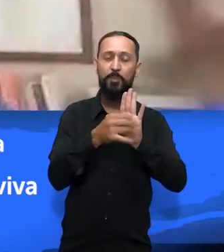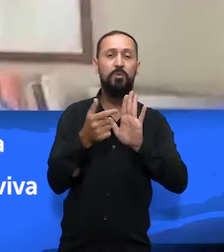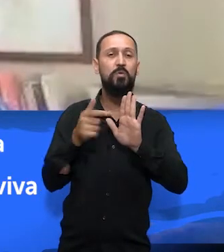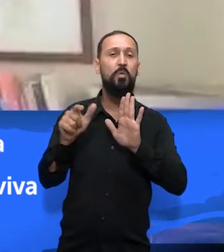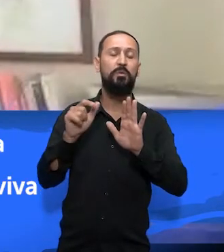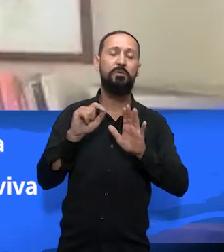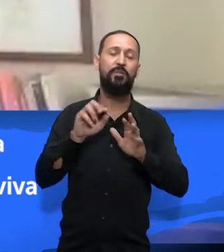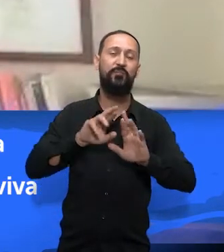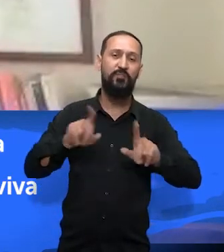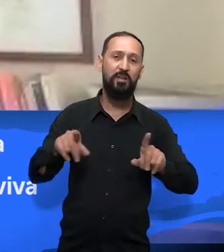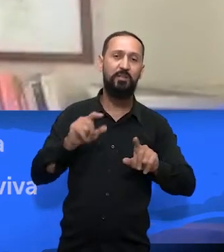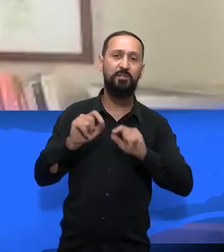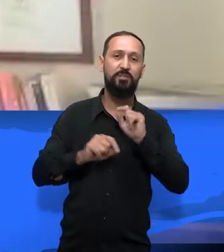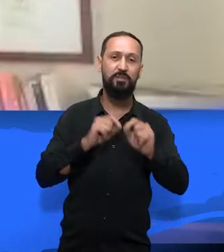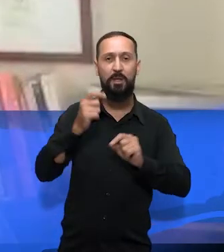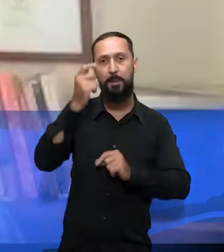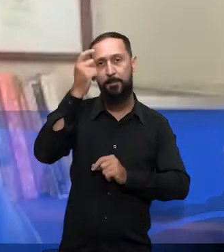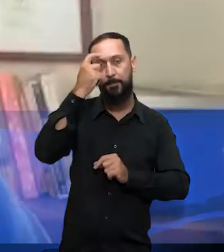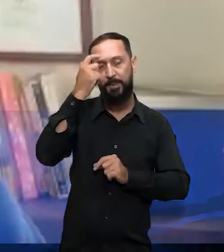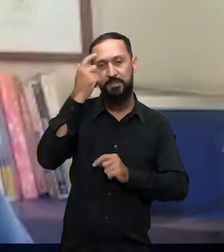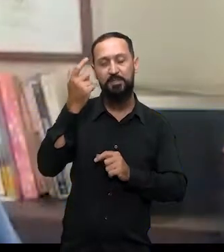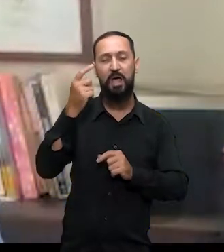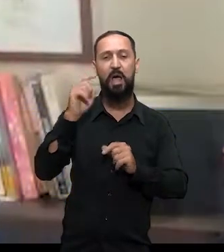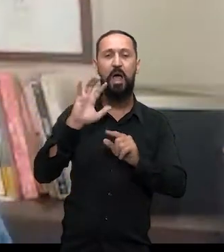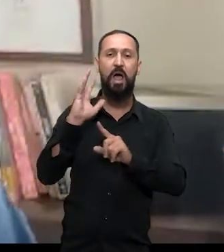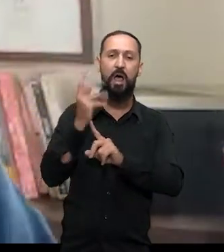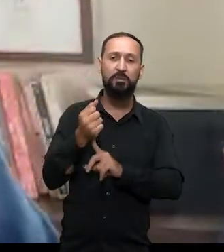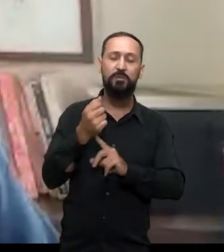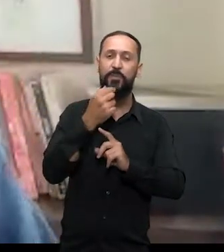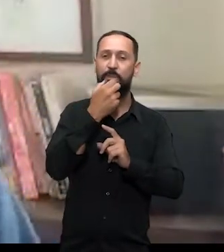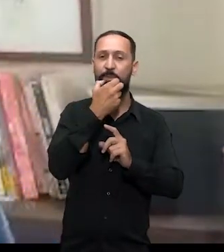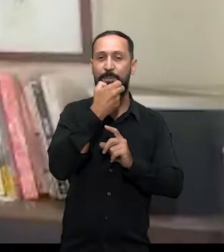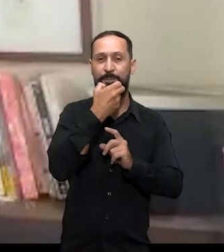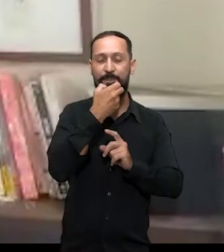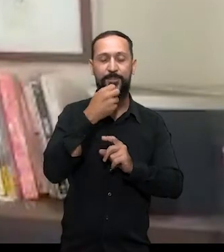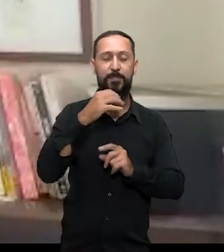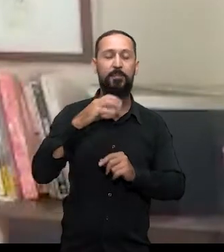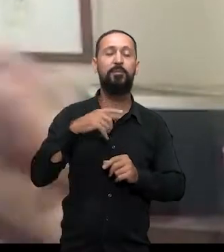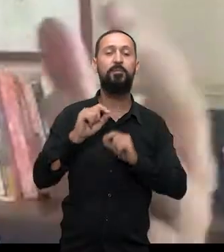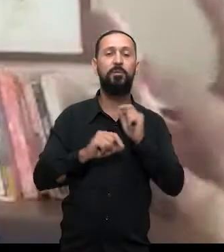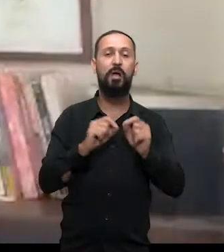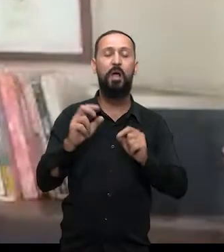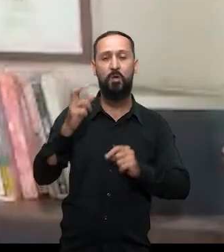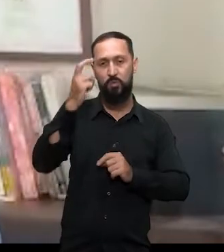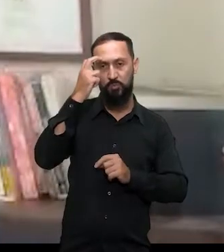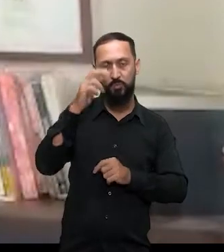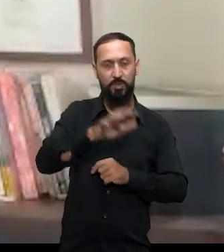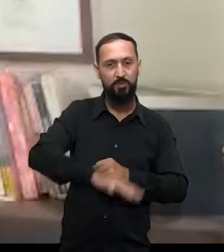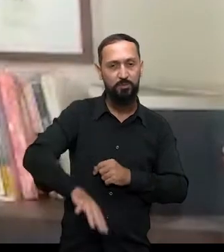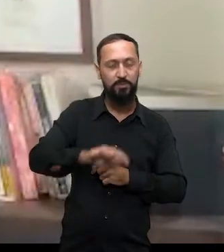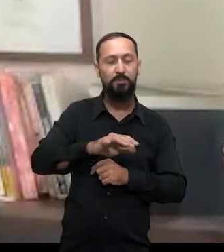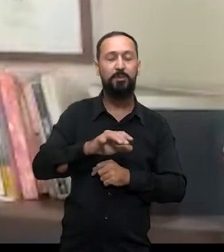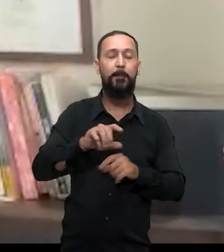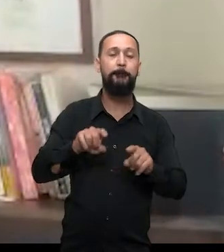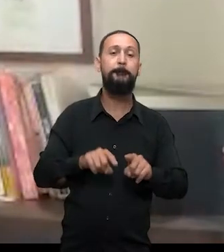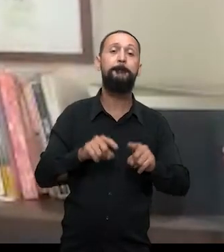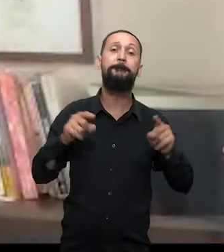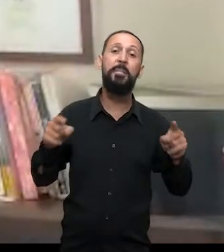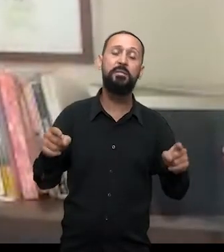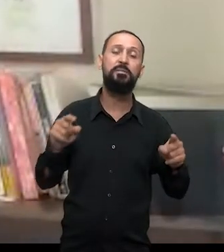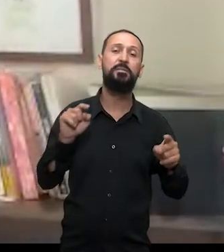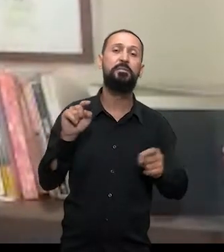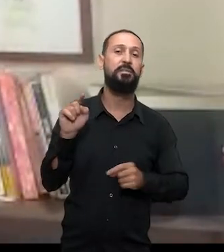e muitas outras propostas de pensar a arte sul-mato-grossense, a cultura regional,